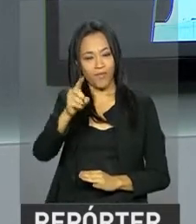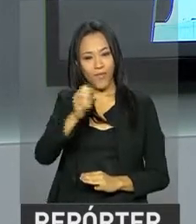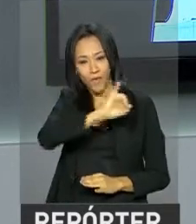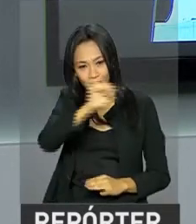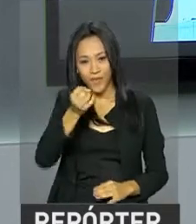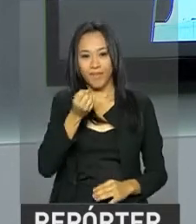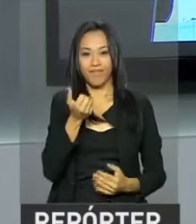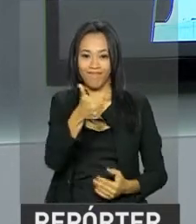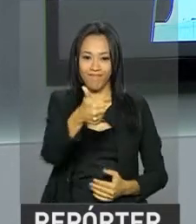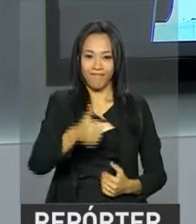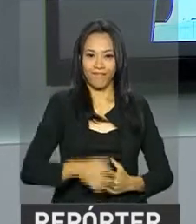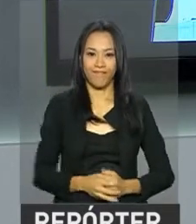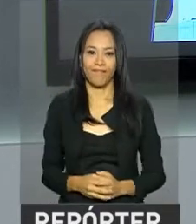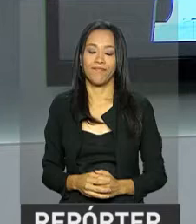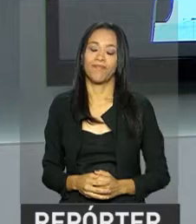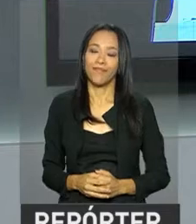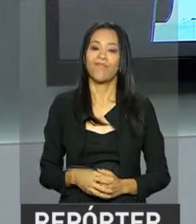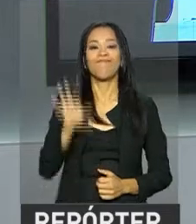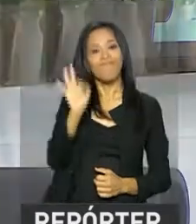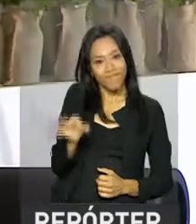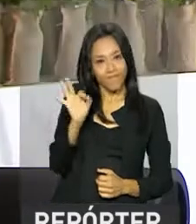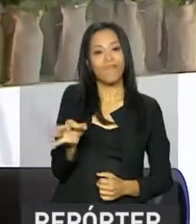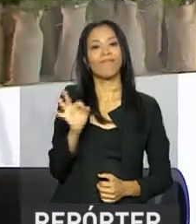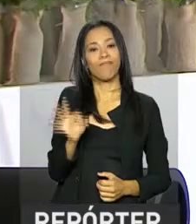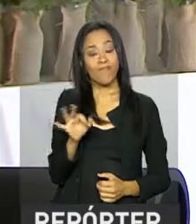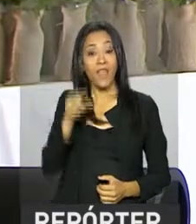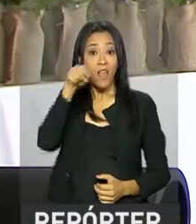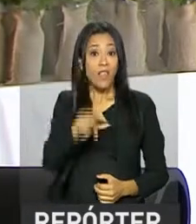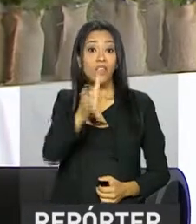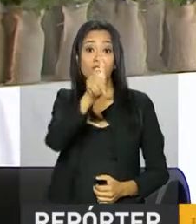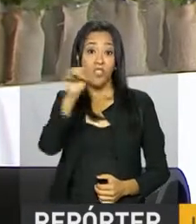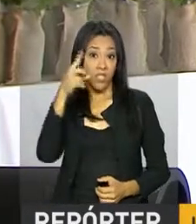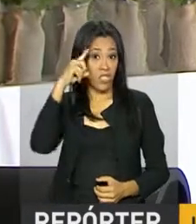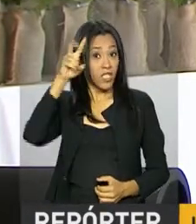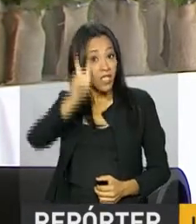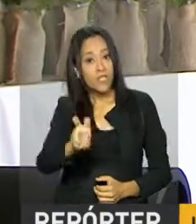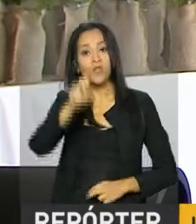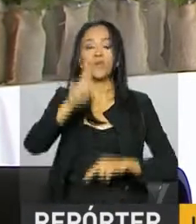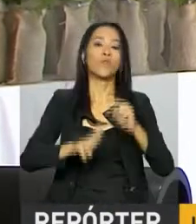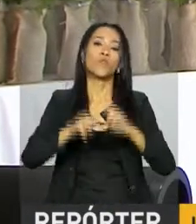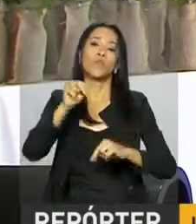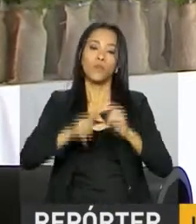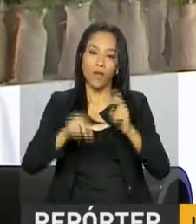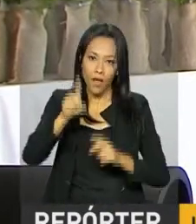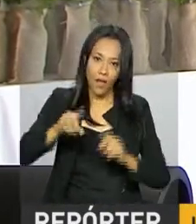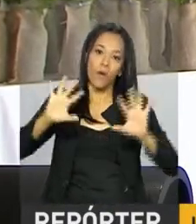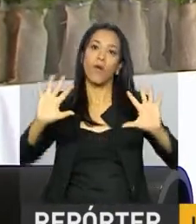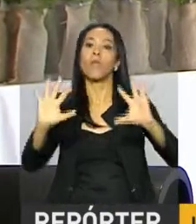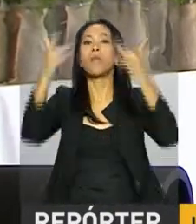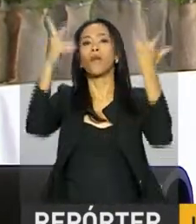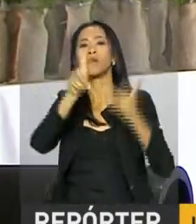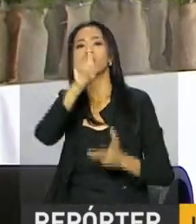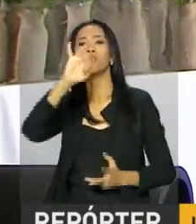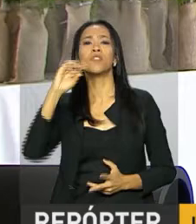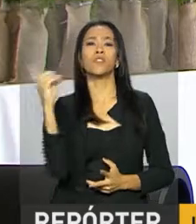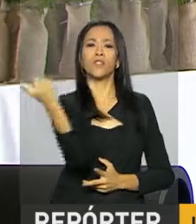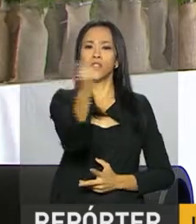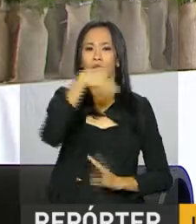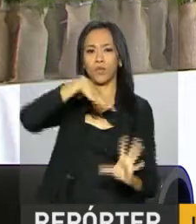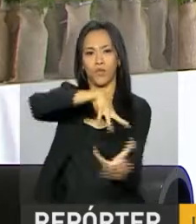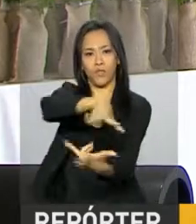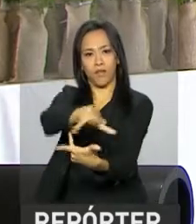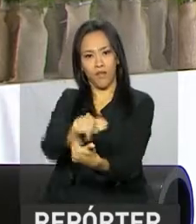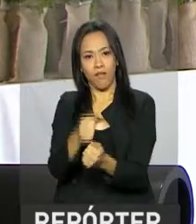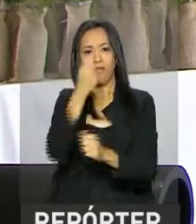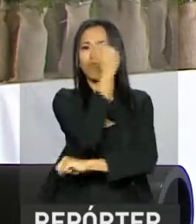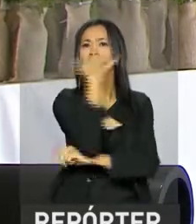Pedro. Olha, Leandro, exatamente. Olha, nesse dia 5 de junho, no dia 5 de junho é comemorado o Dia Mundial do Meio Ambiente. Essa